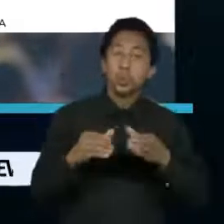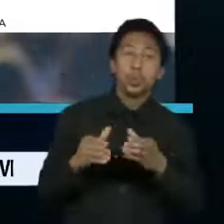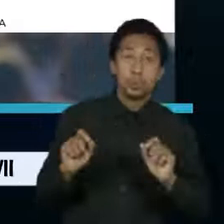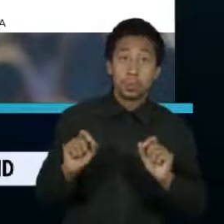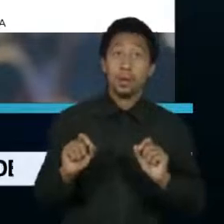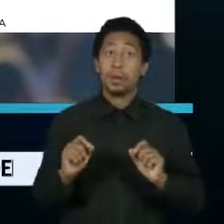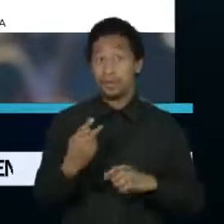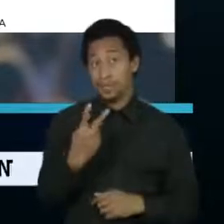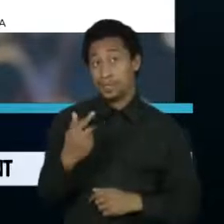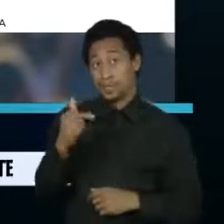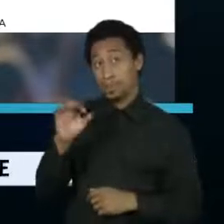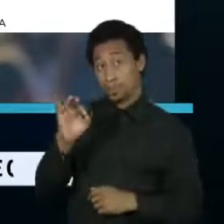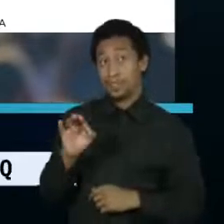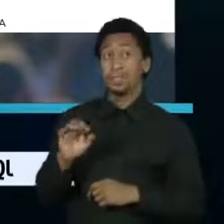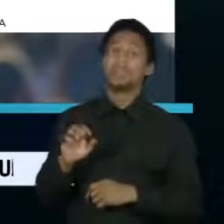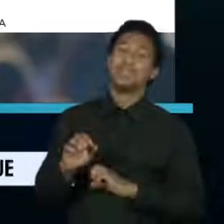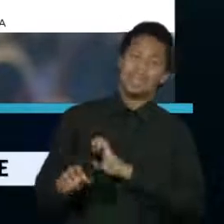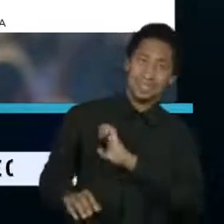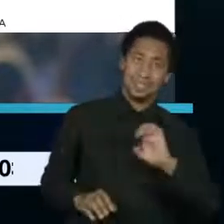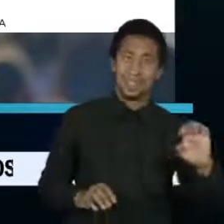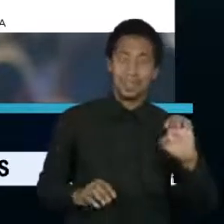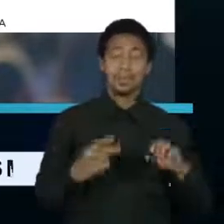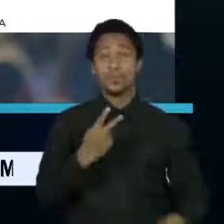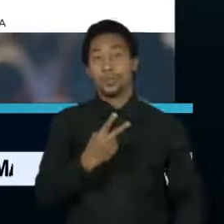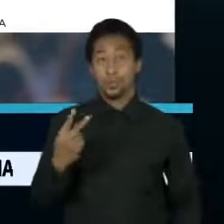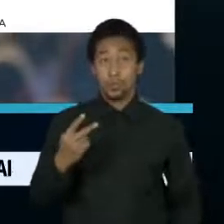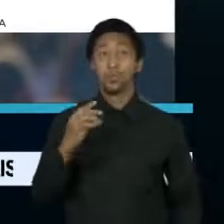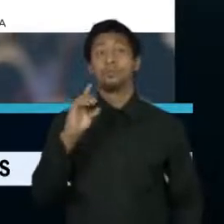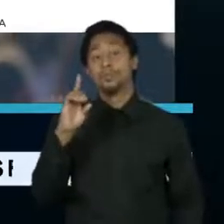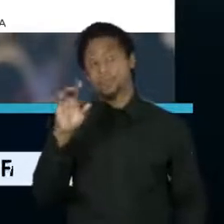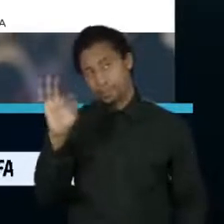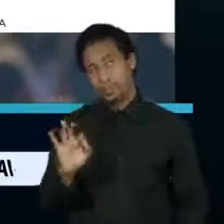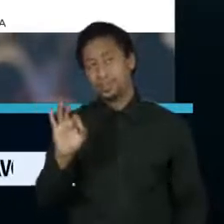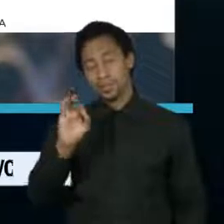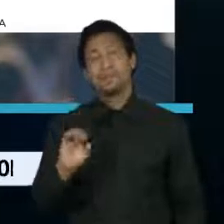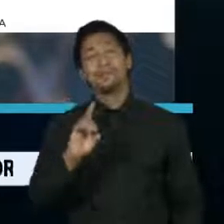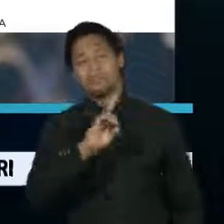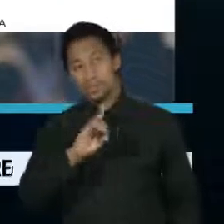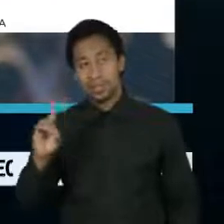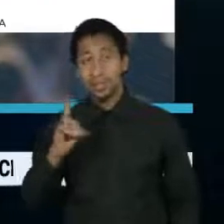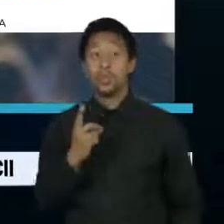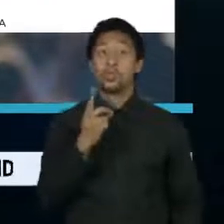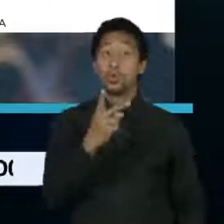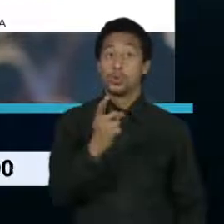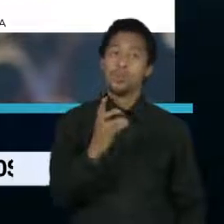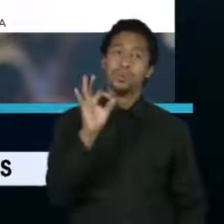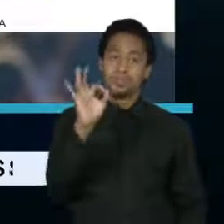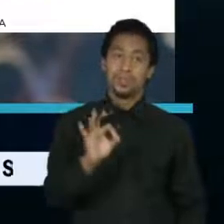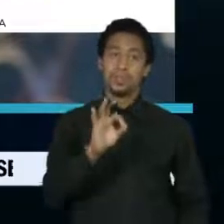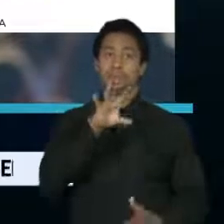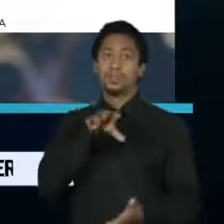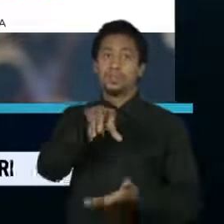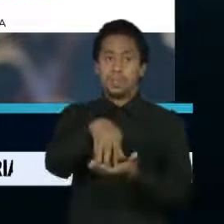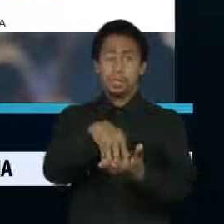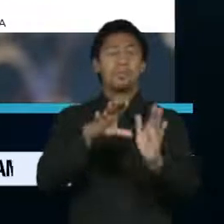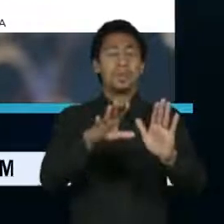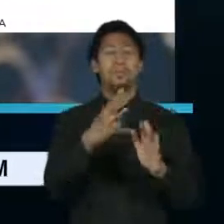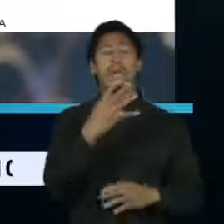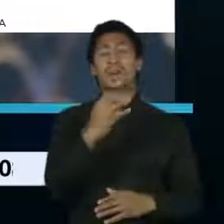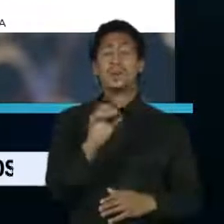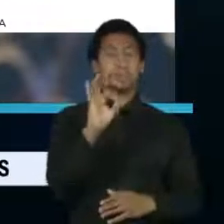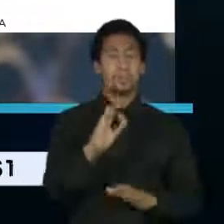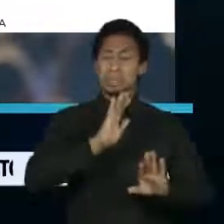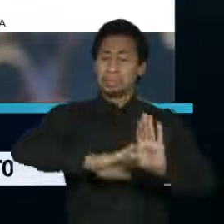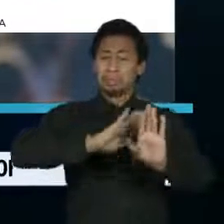22 por cento de direita e doze por cento de centro mas quarenta por cento dos jovens disseram que não tem ideologia